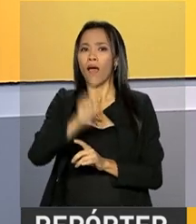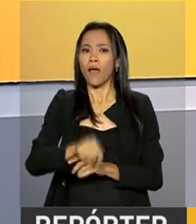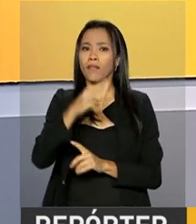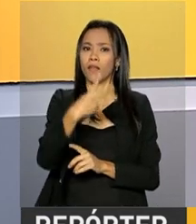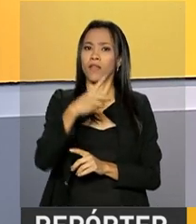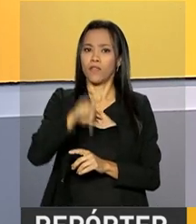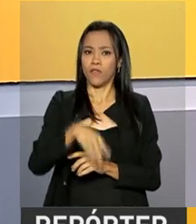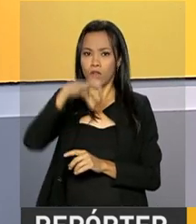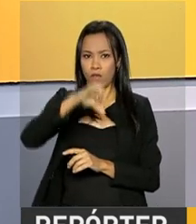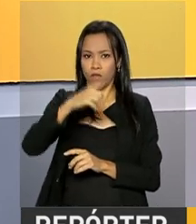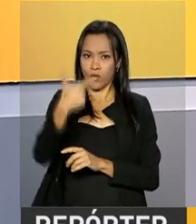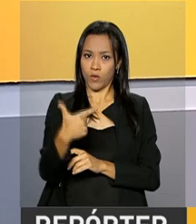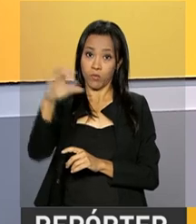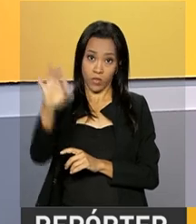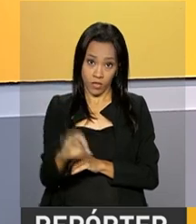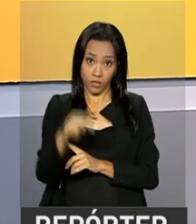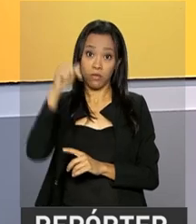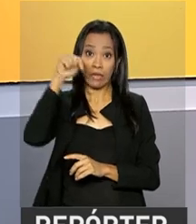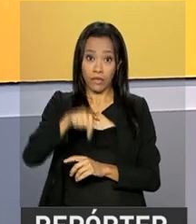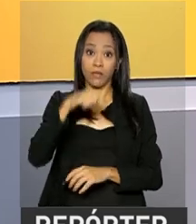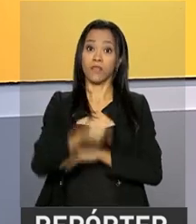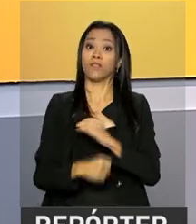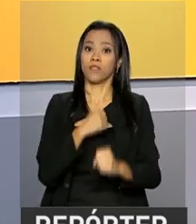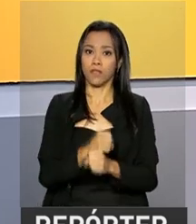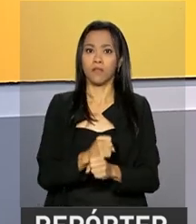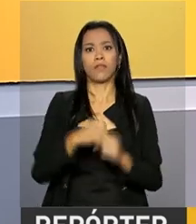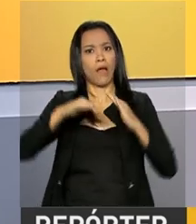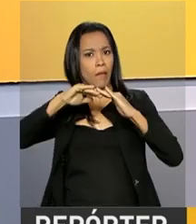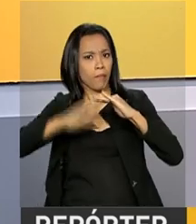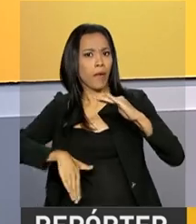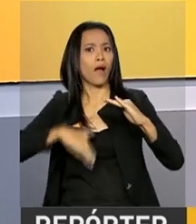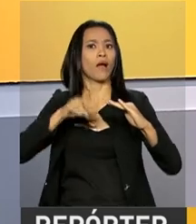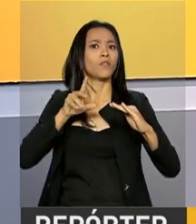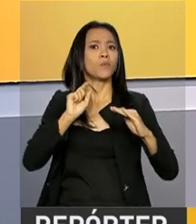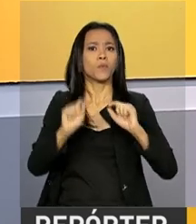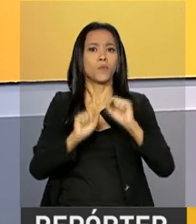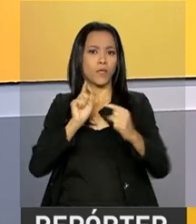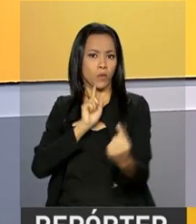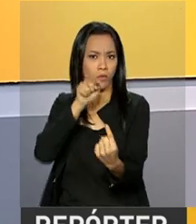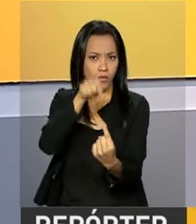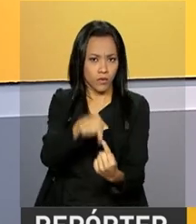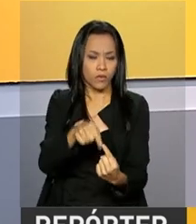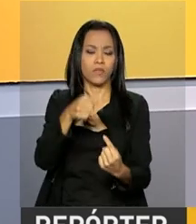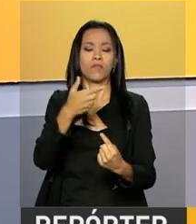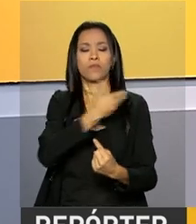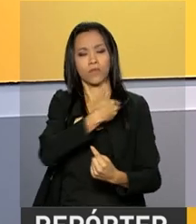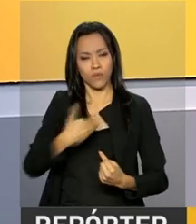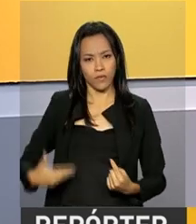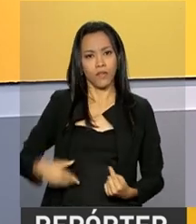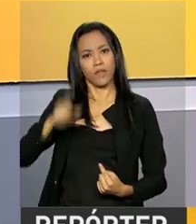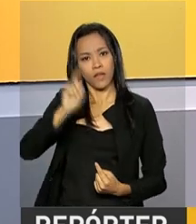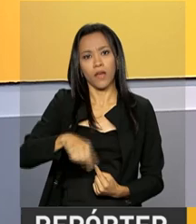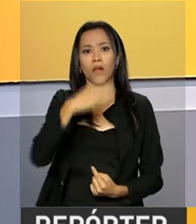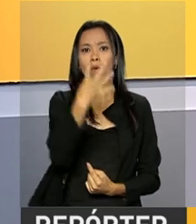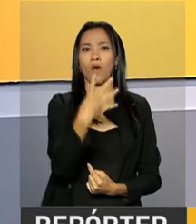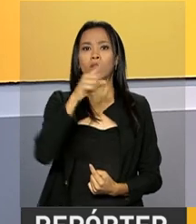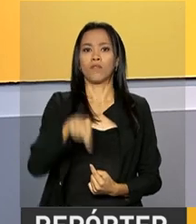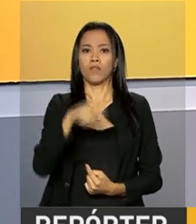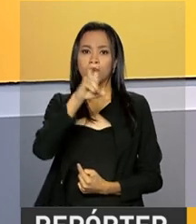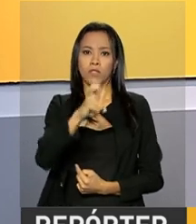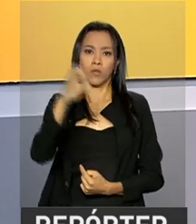cento em 2007 ou seja está bem abaixo do centro da meta que é de 4 e meio por